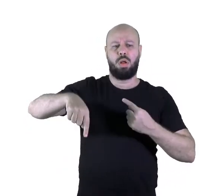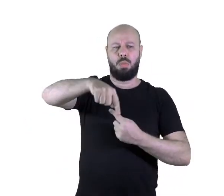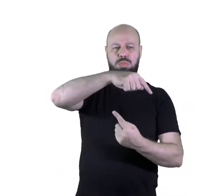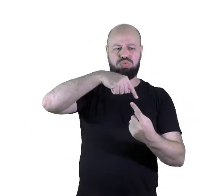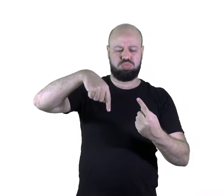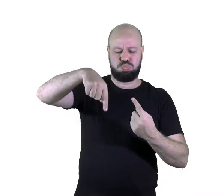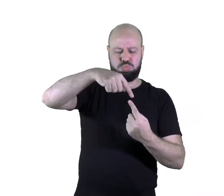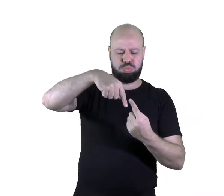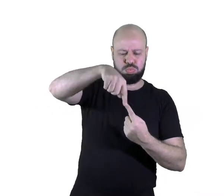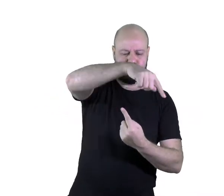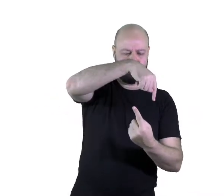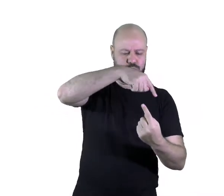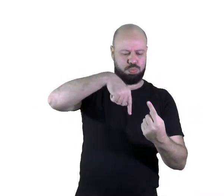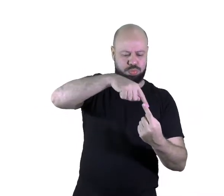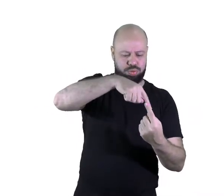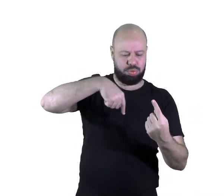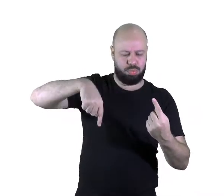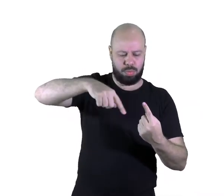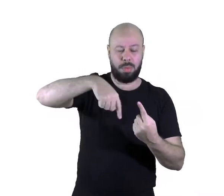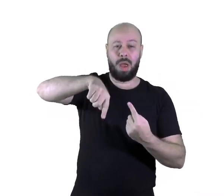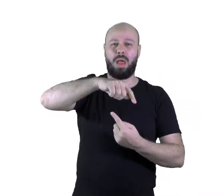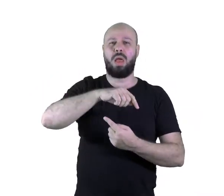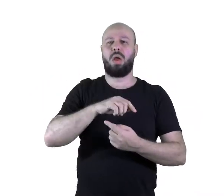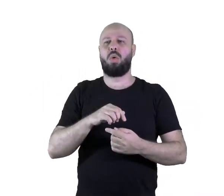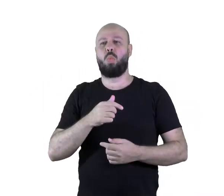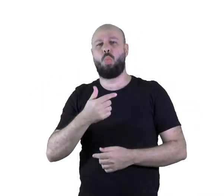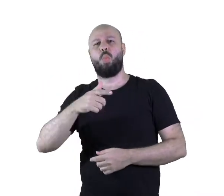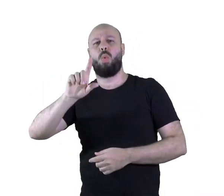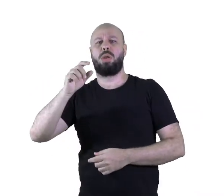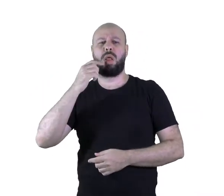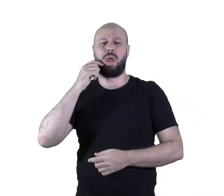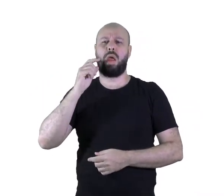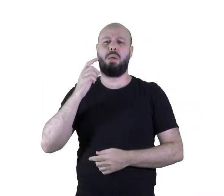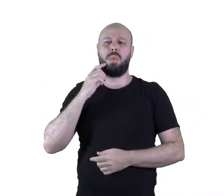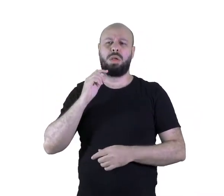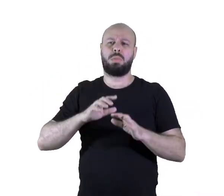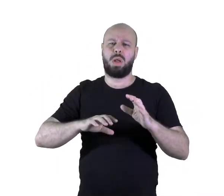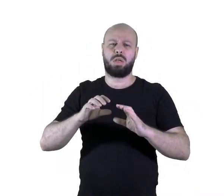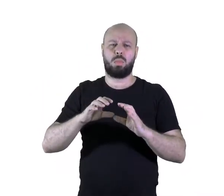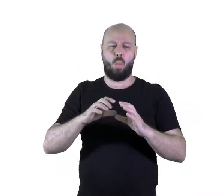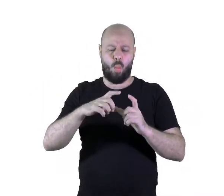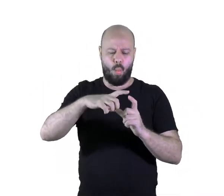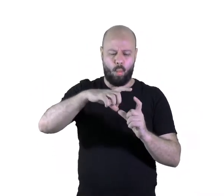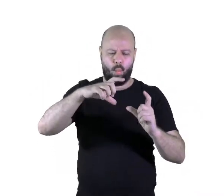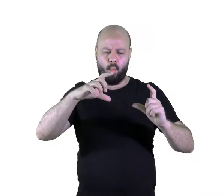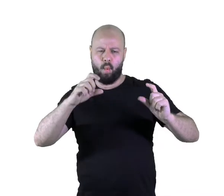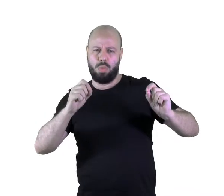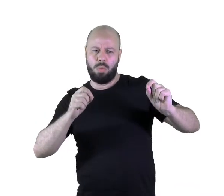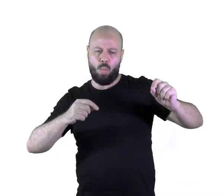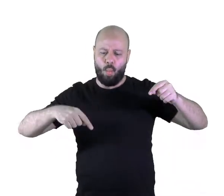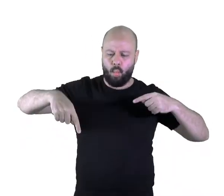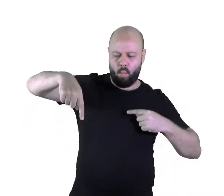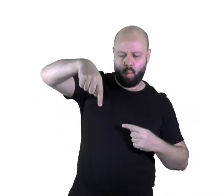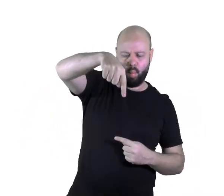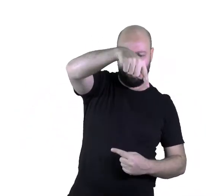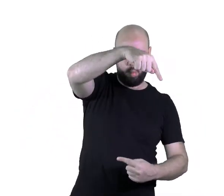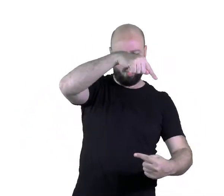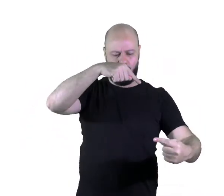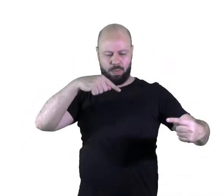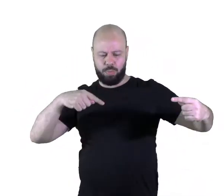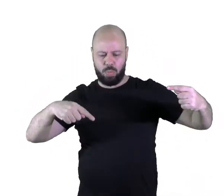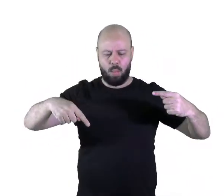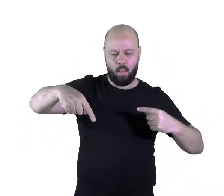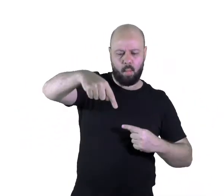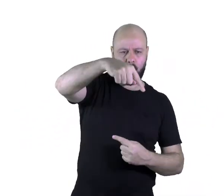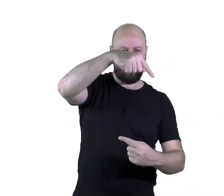são elípticas, como se fosse meio ovais, com vários círculos ovais, e